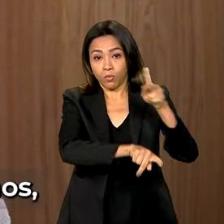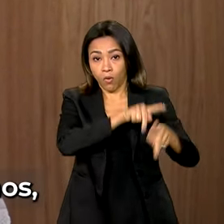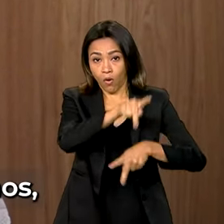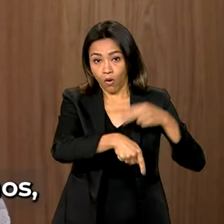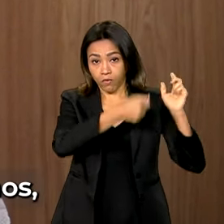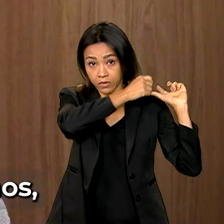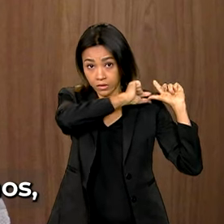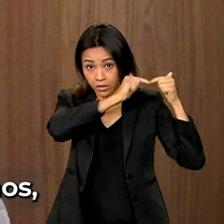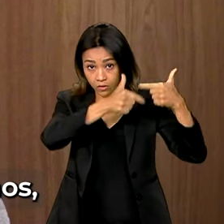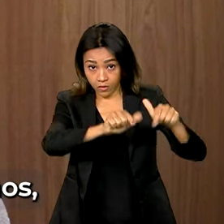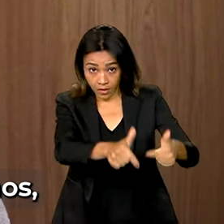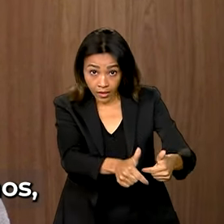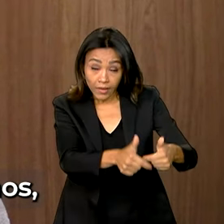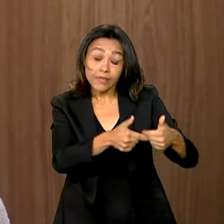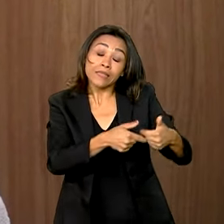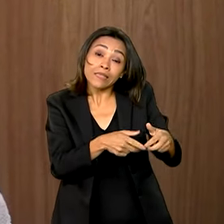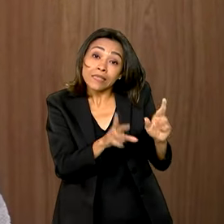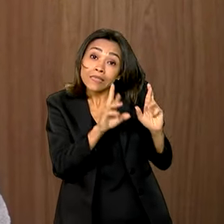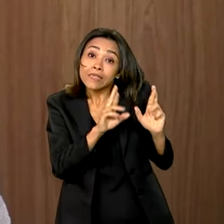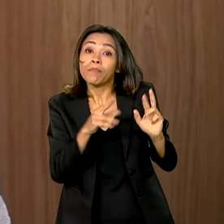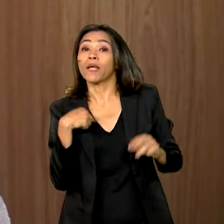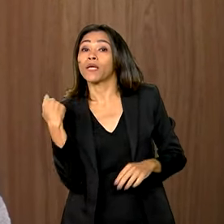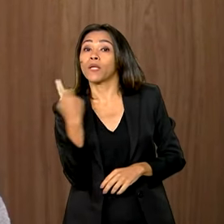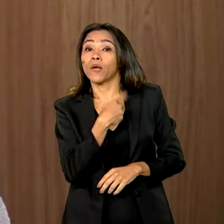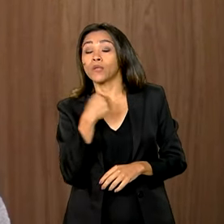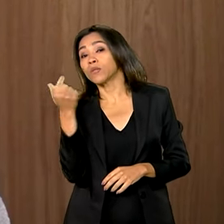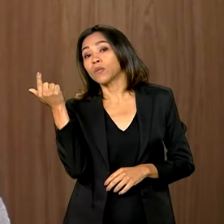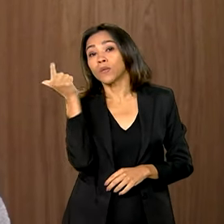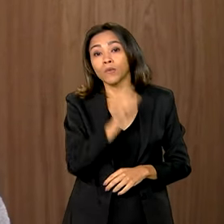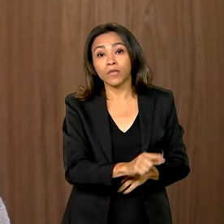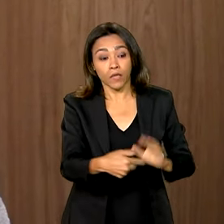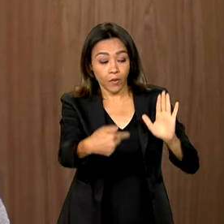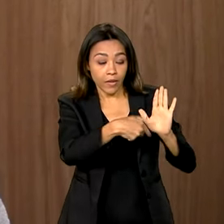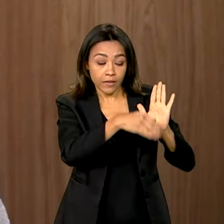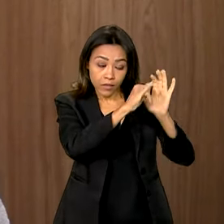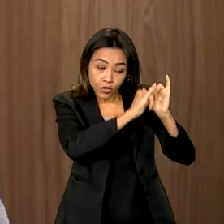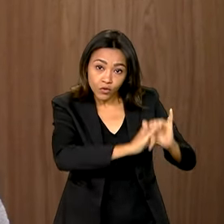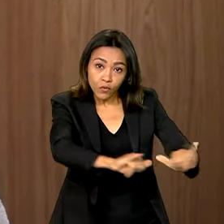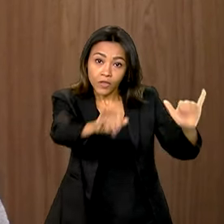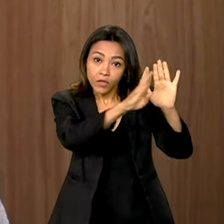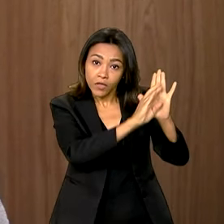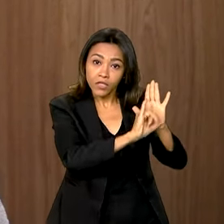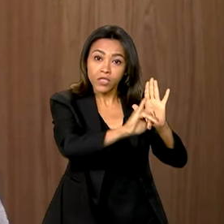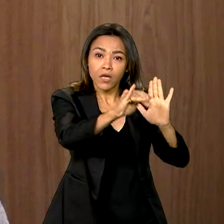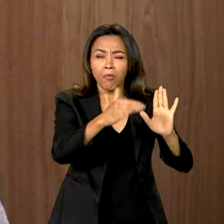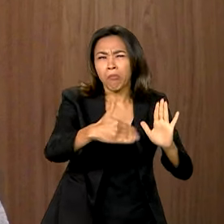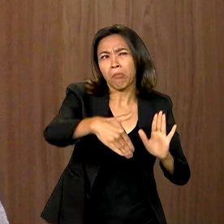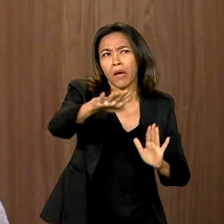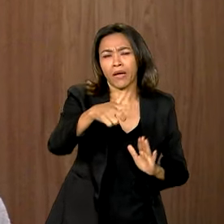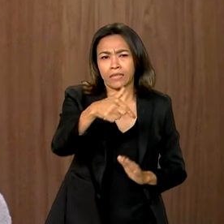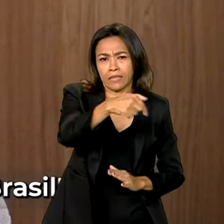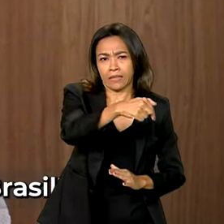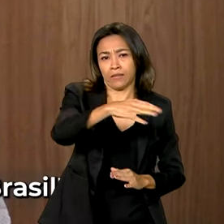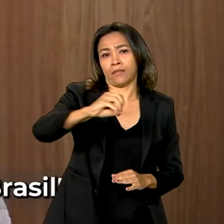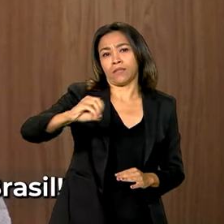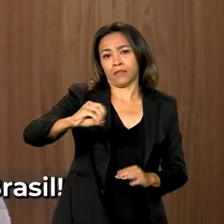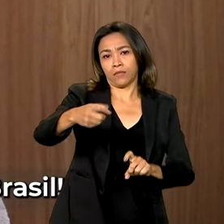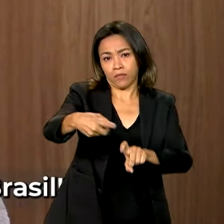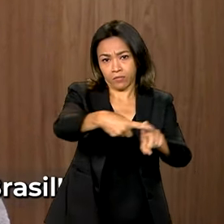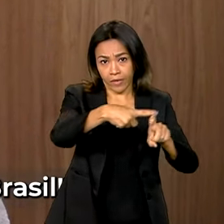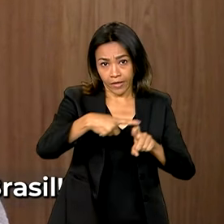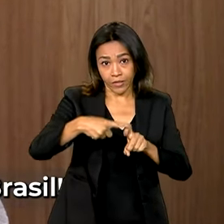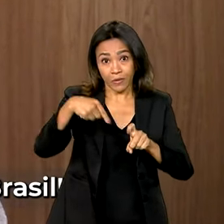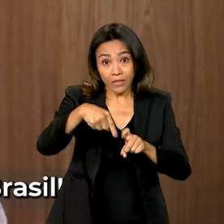com a expectativa de chegarmos, após esse edital, a mais de 700 médicos. Um